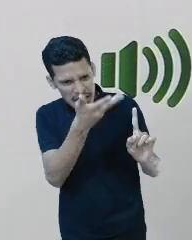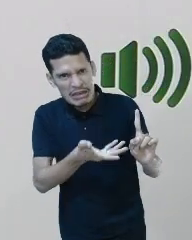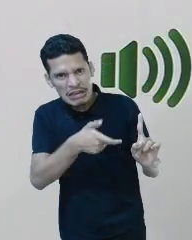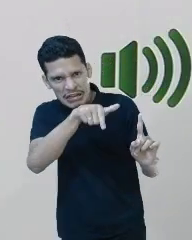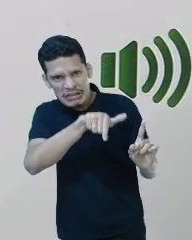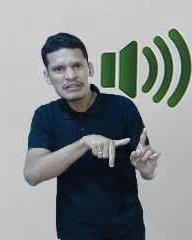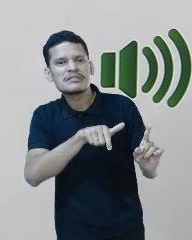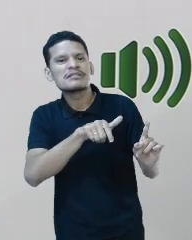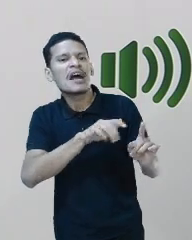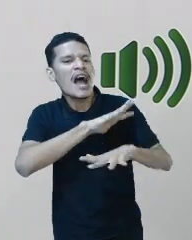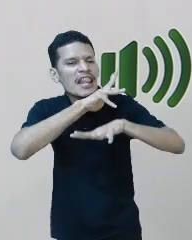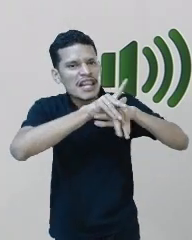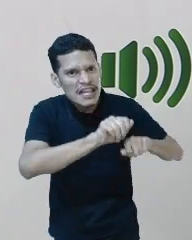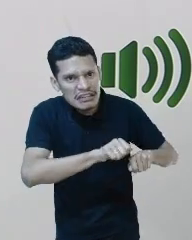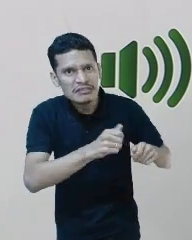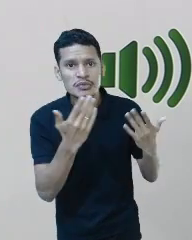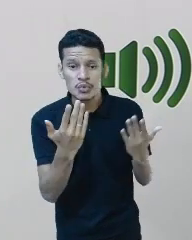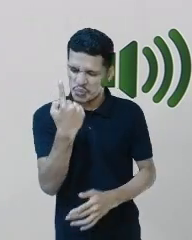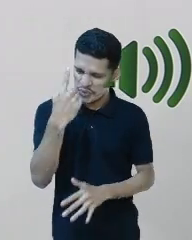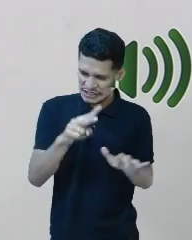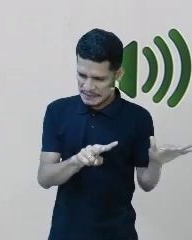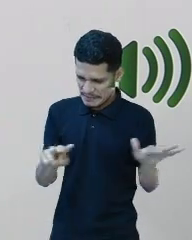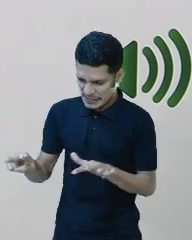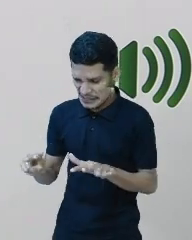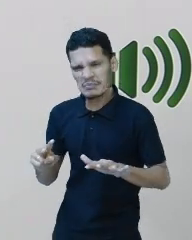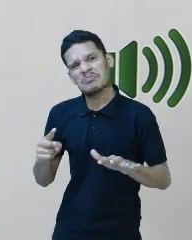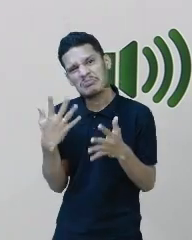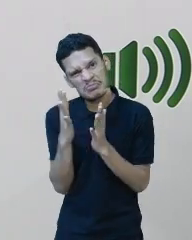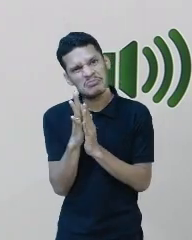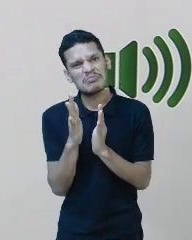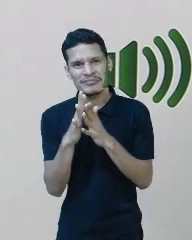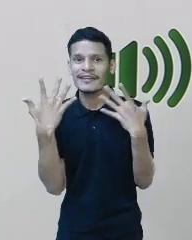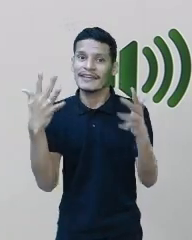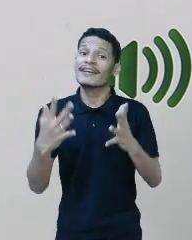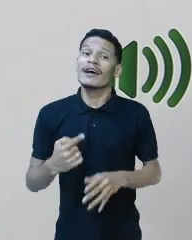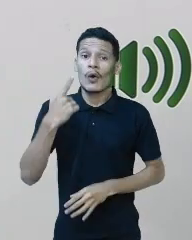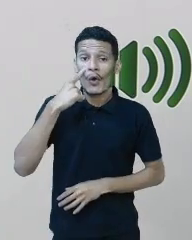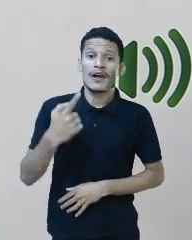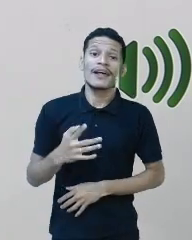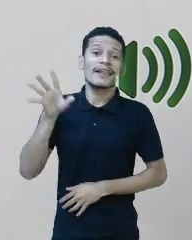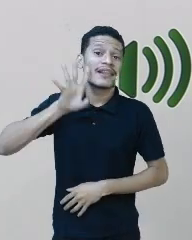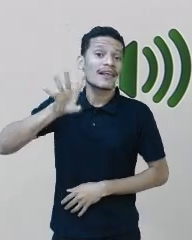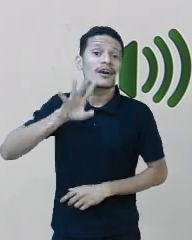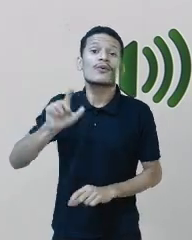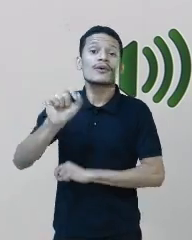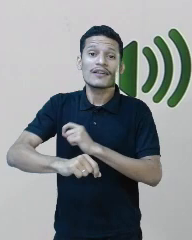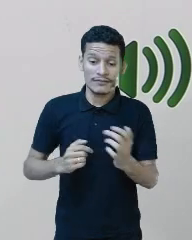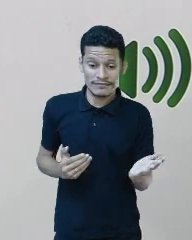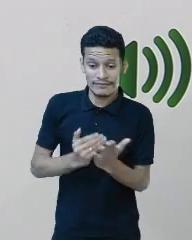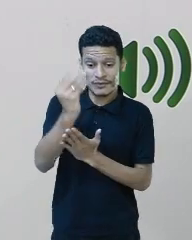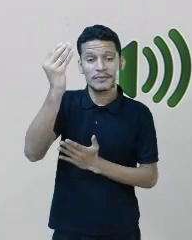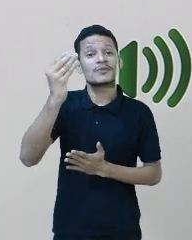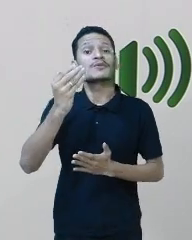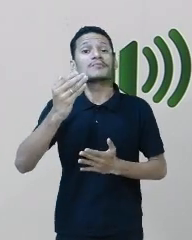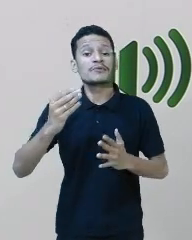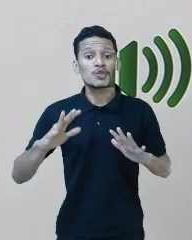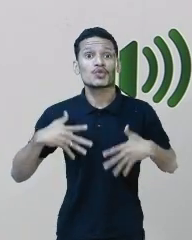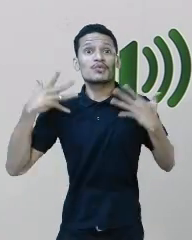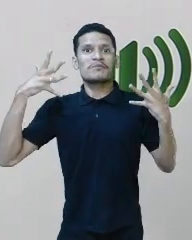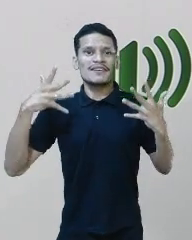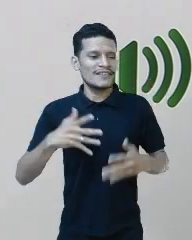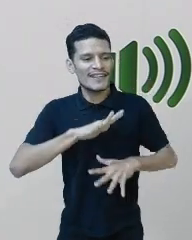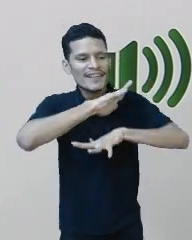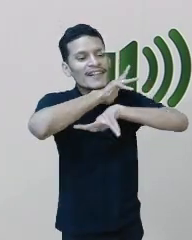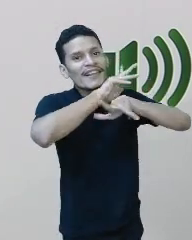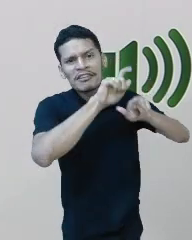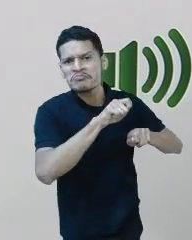festa imensa, uma semana de festa, e o legal é que tudo isso que começou com uma surpresa, né? Na verdade, o leão não